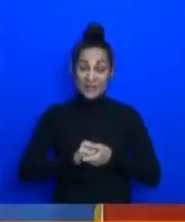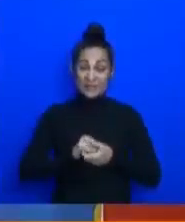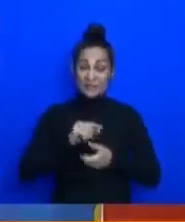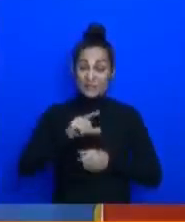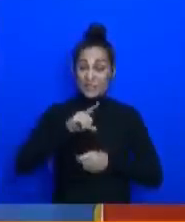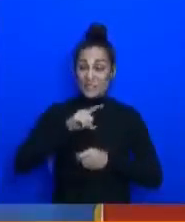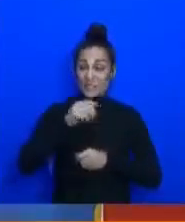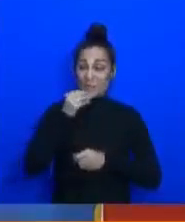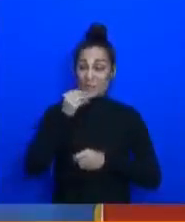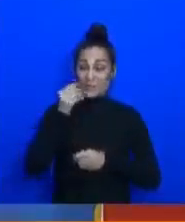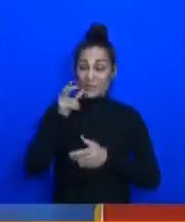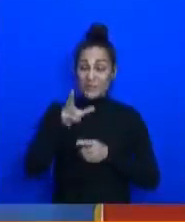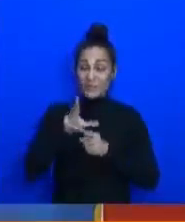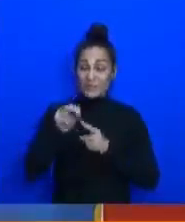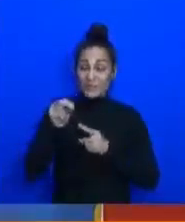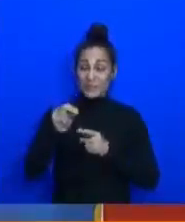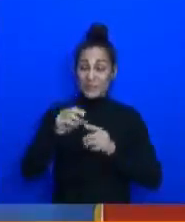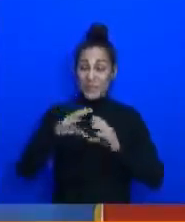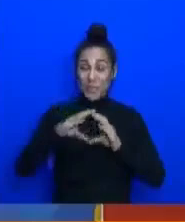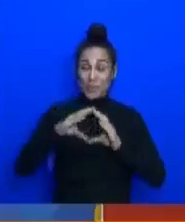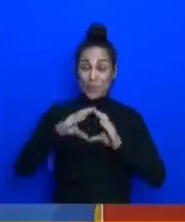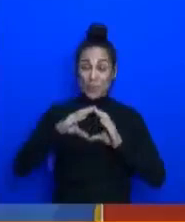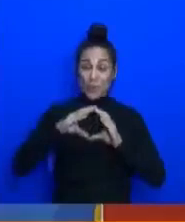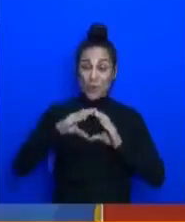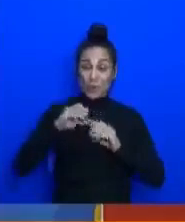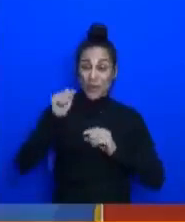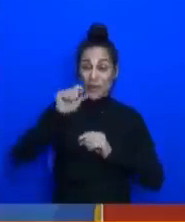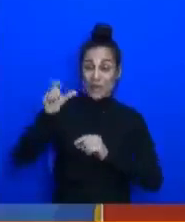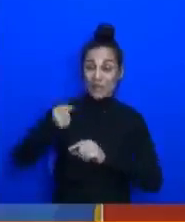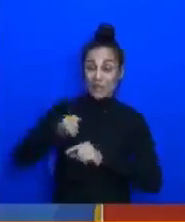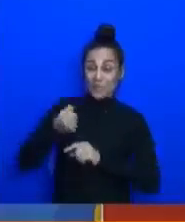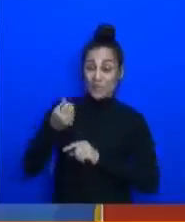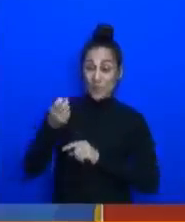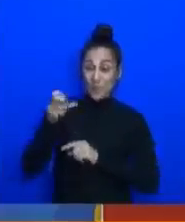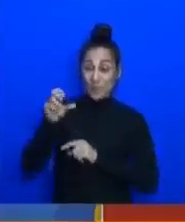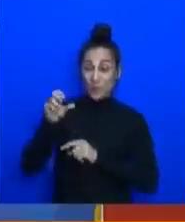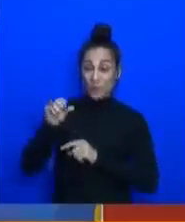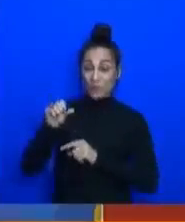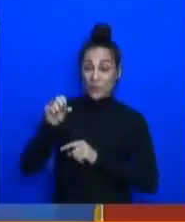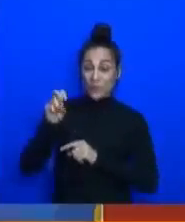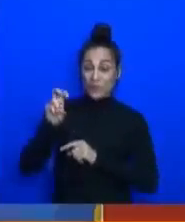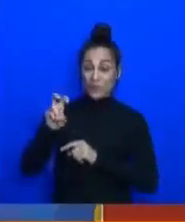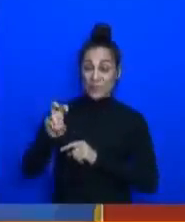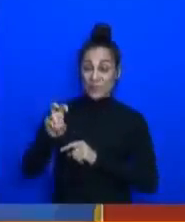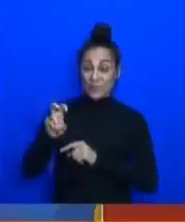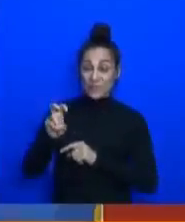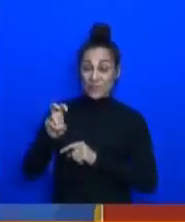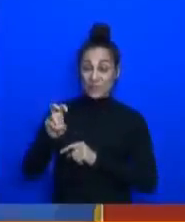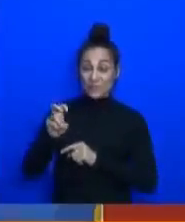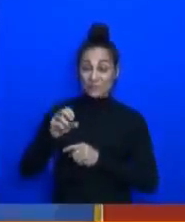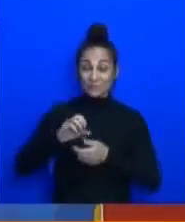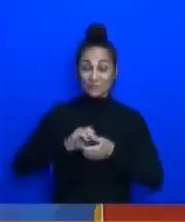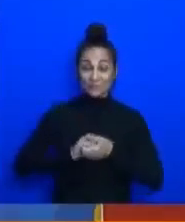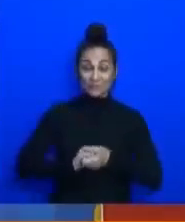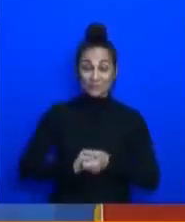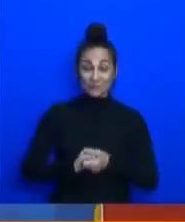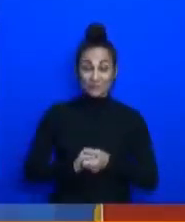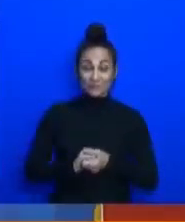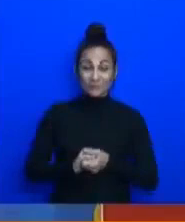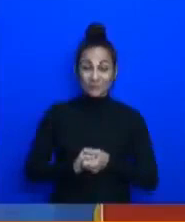Você ainda tem chances. Bola azul, 95. Azul, 95.